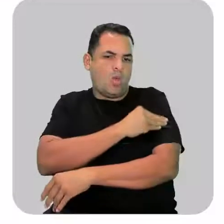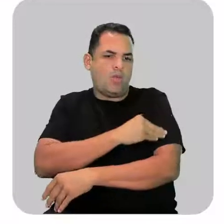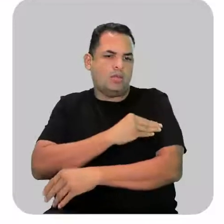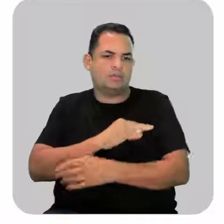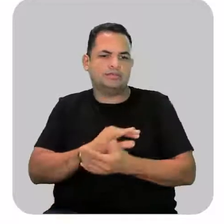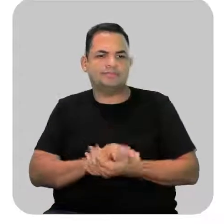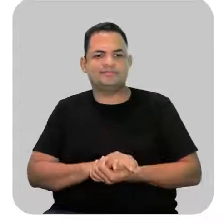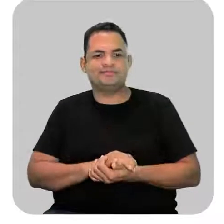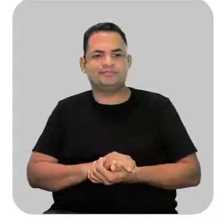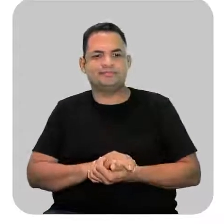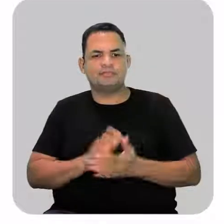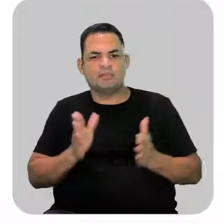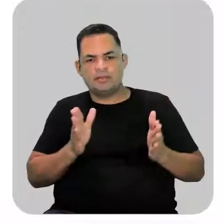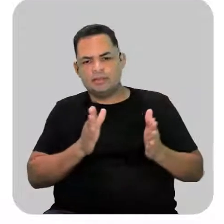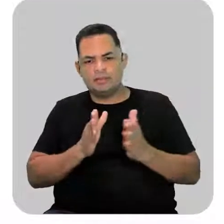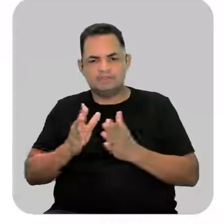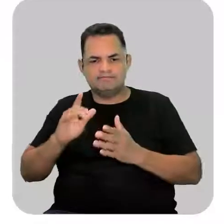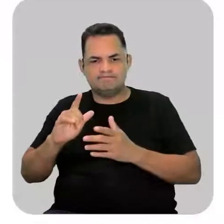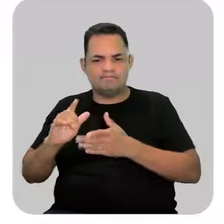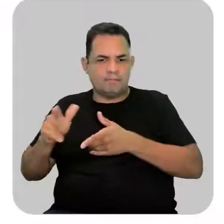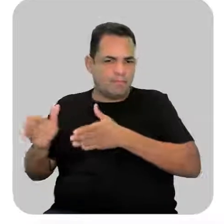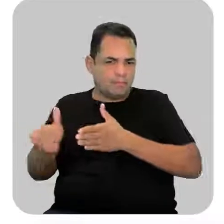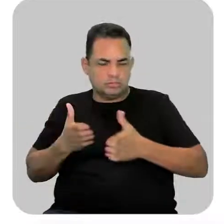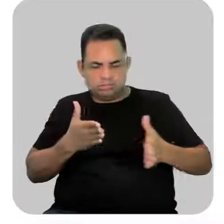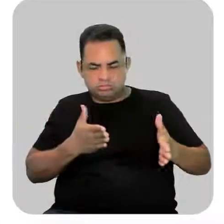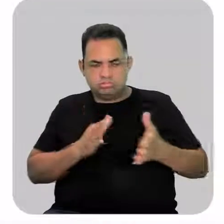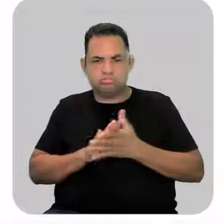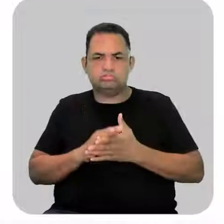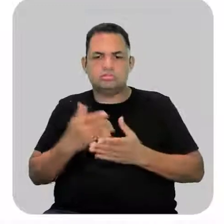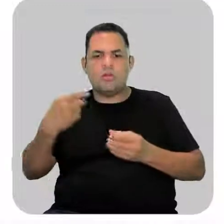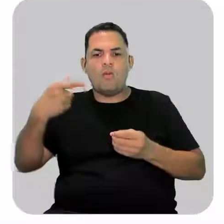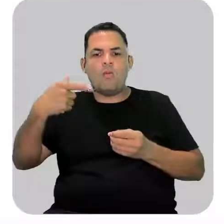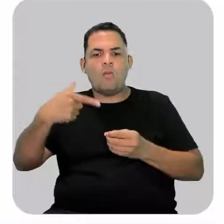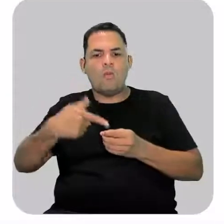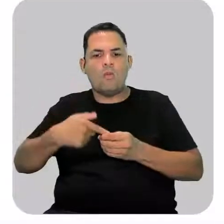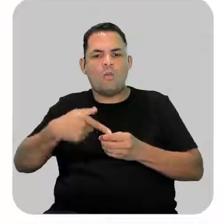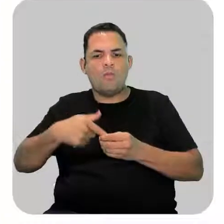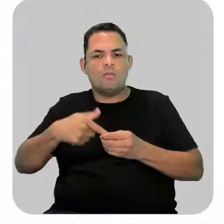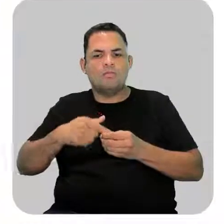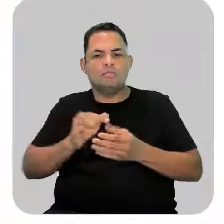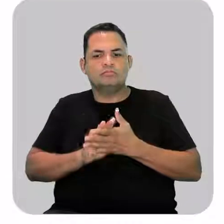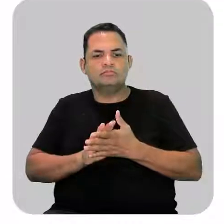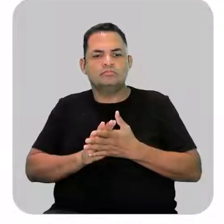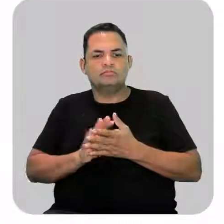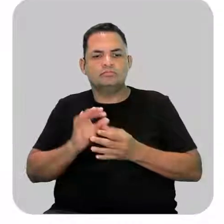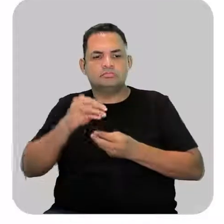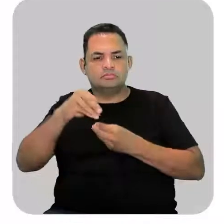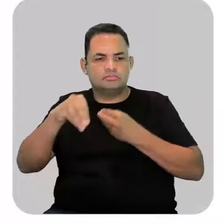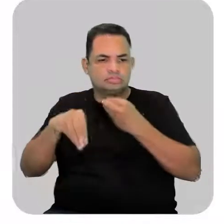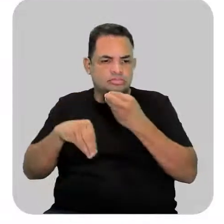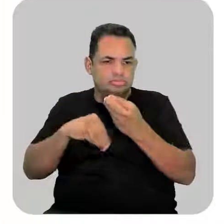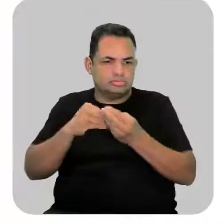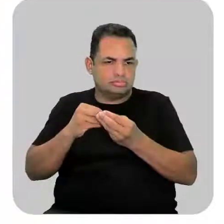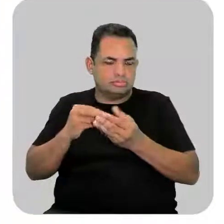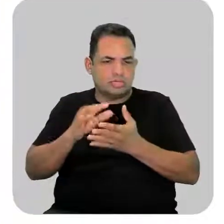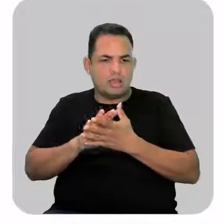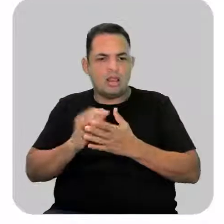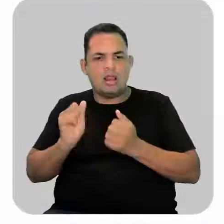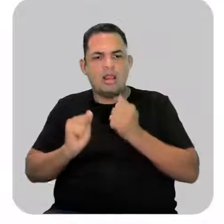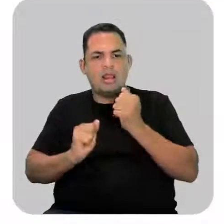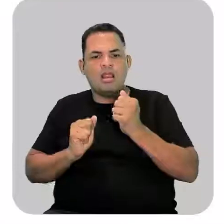álcool. Pelo tempo de produção de combustíveis, pois o refino do